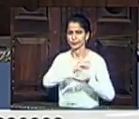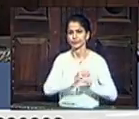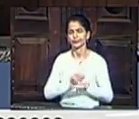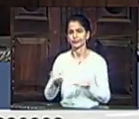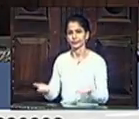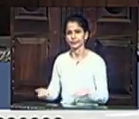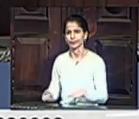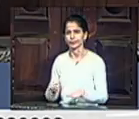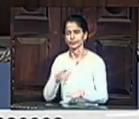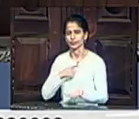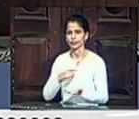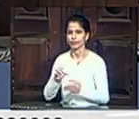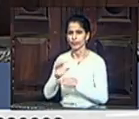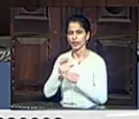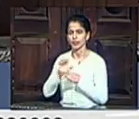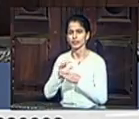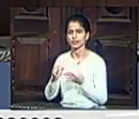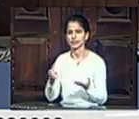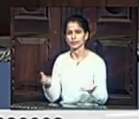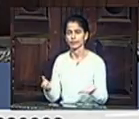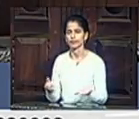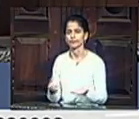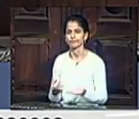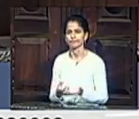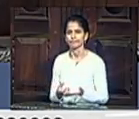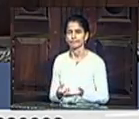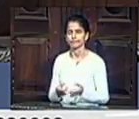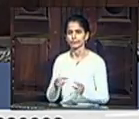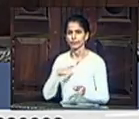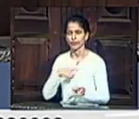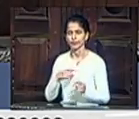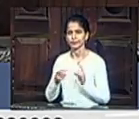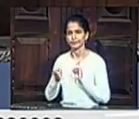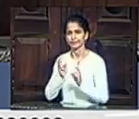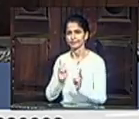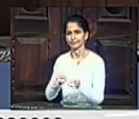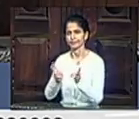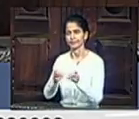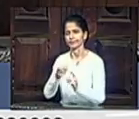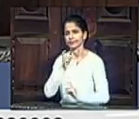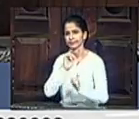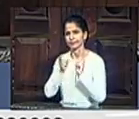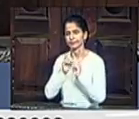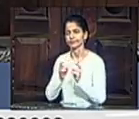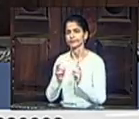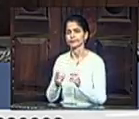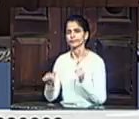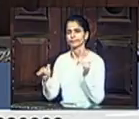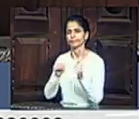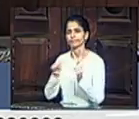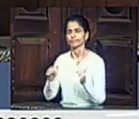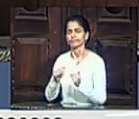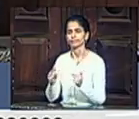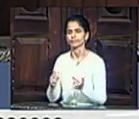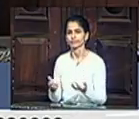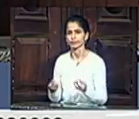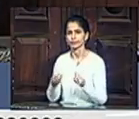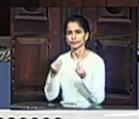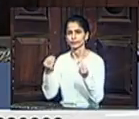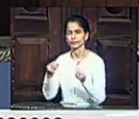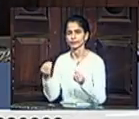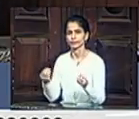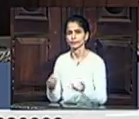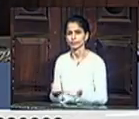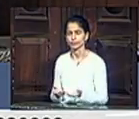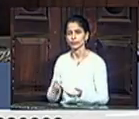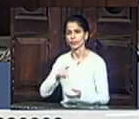aqui, os estados, eu sempre nessas discussões, eu sempre trabalhei pensando de como é a